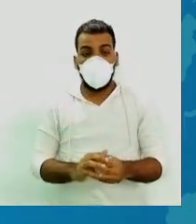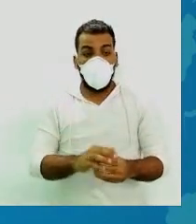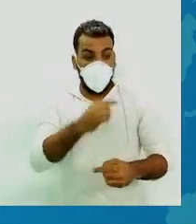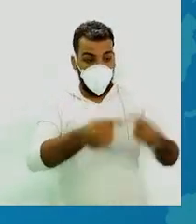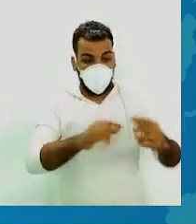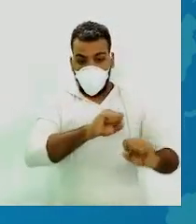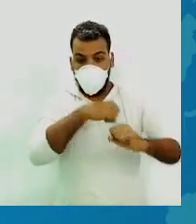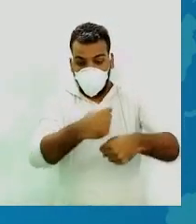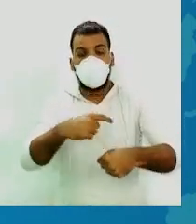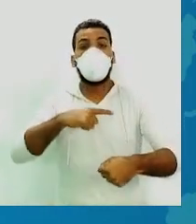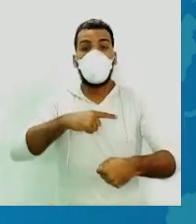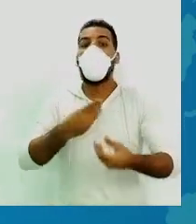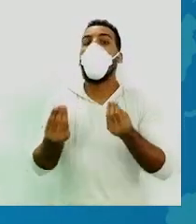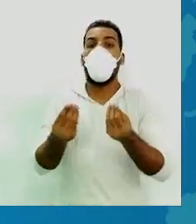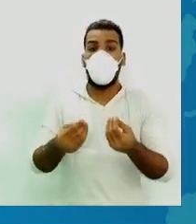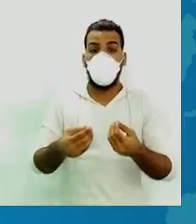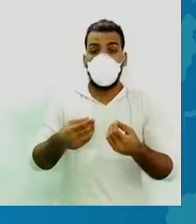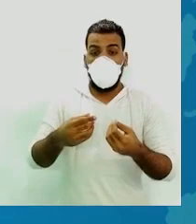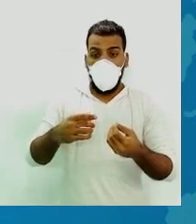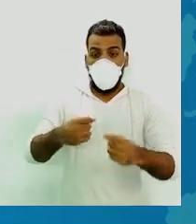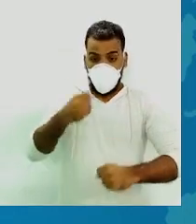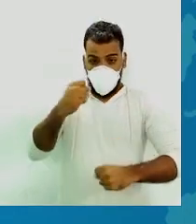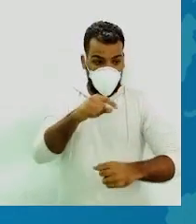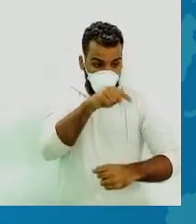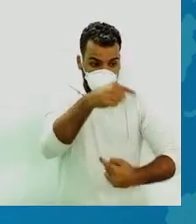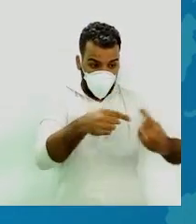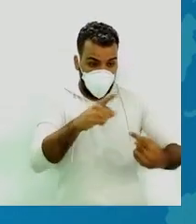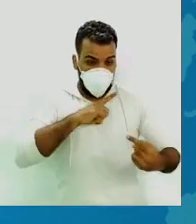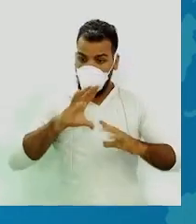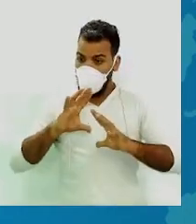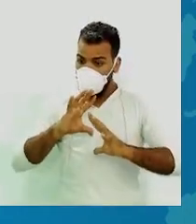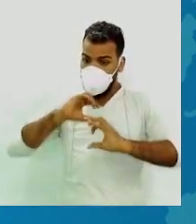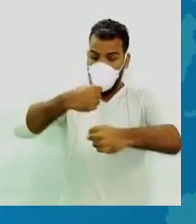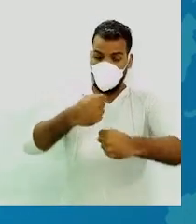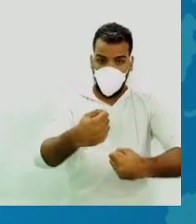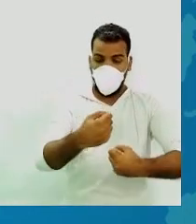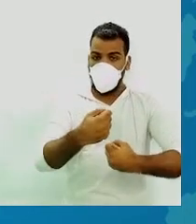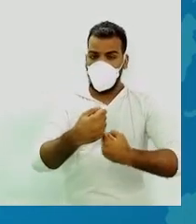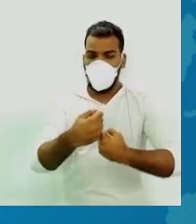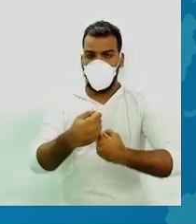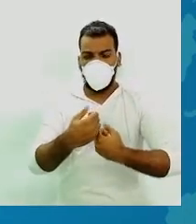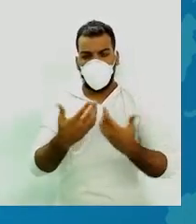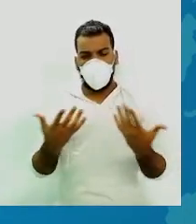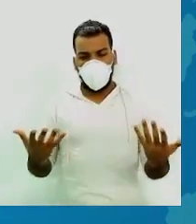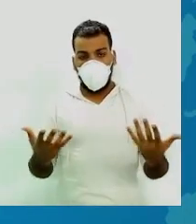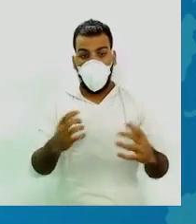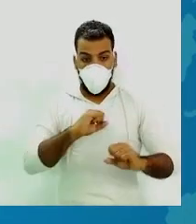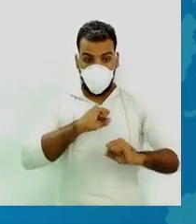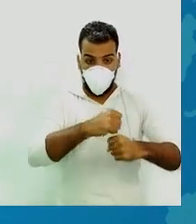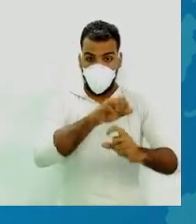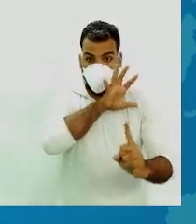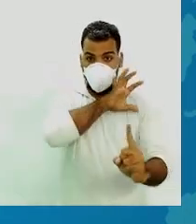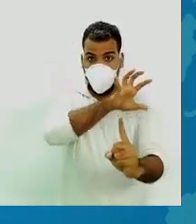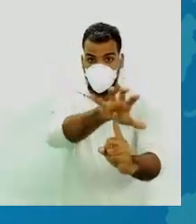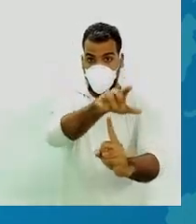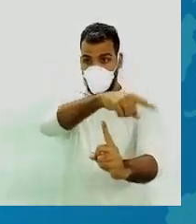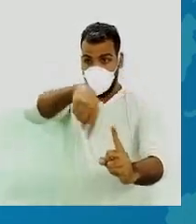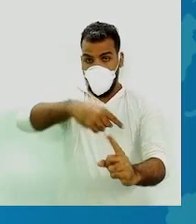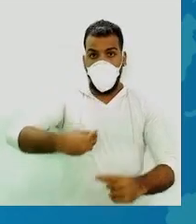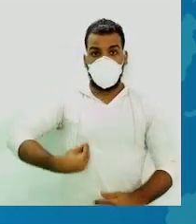poder e por que ter o poder em mãos e como esse poder pode influenciar de forma direta